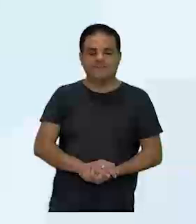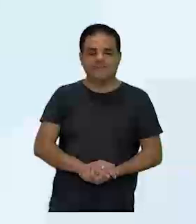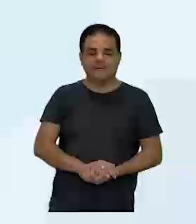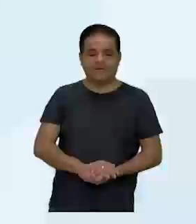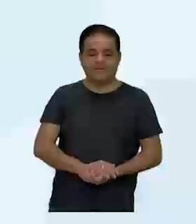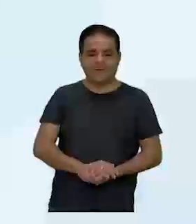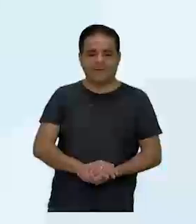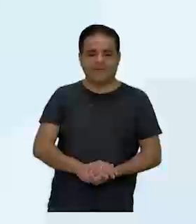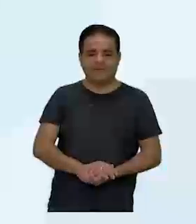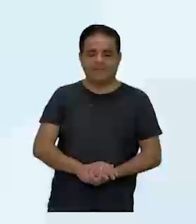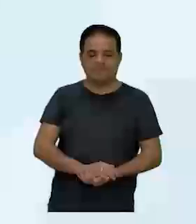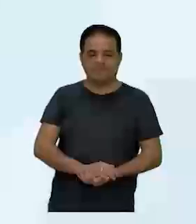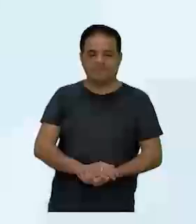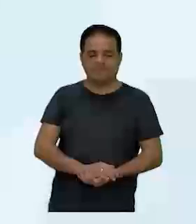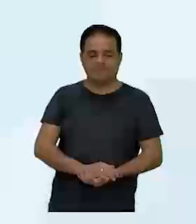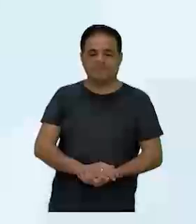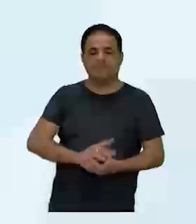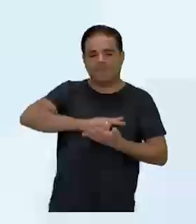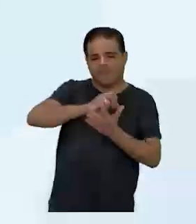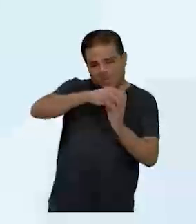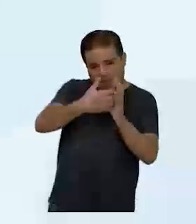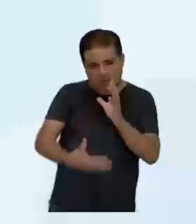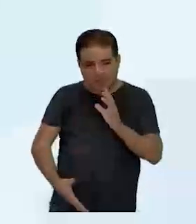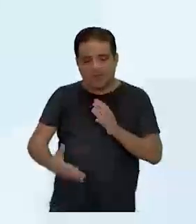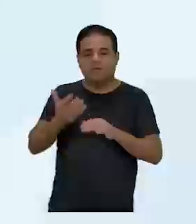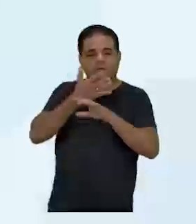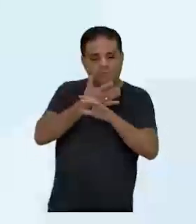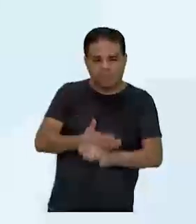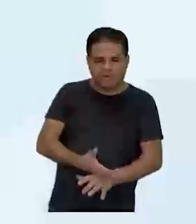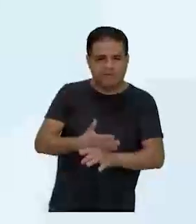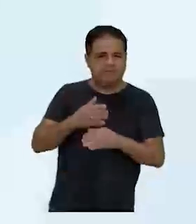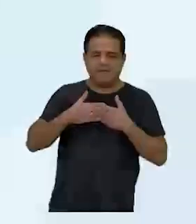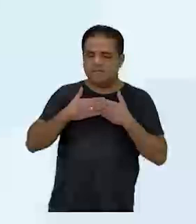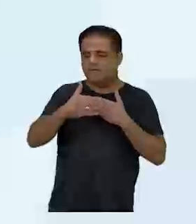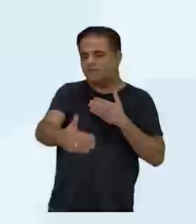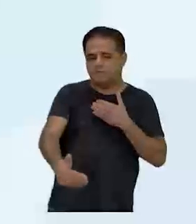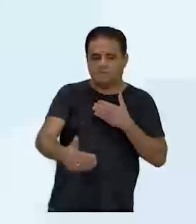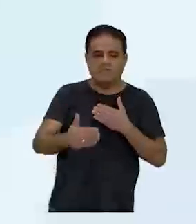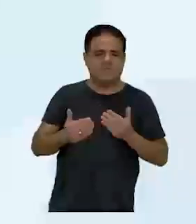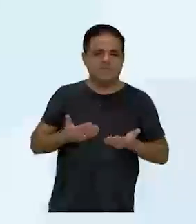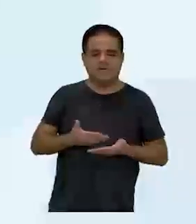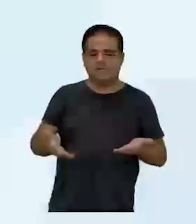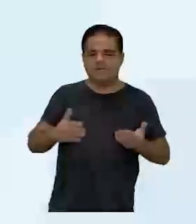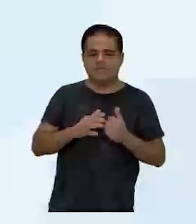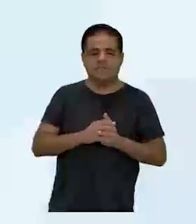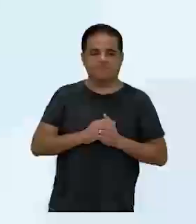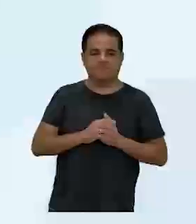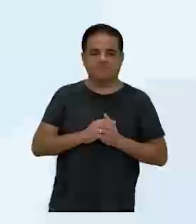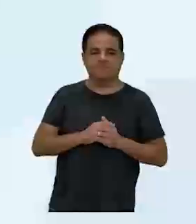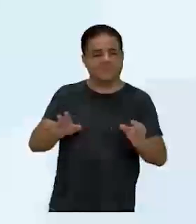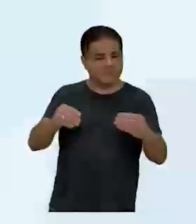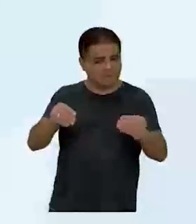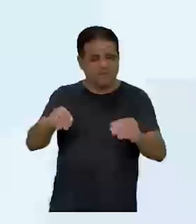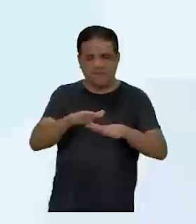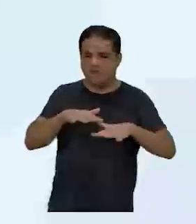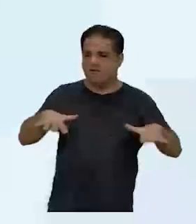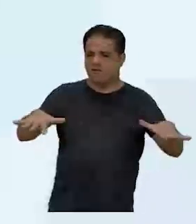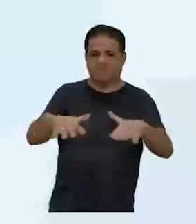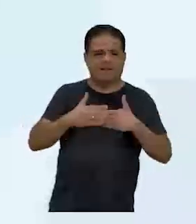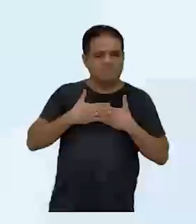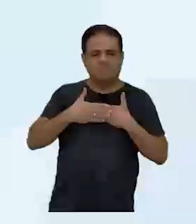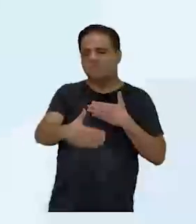de forma complementar à formação geral básica e, obrigatoriamente, com pelo menos 1.200